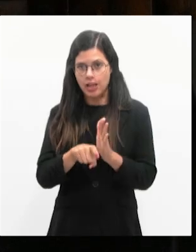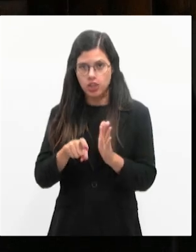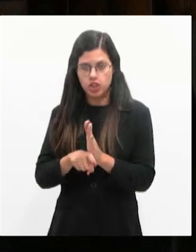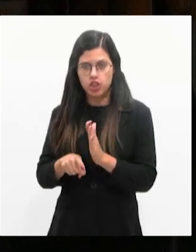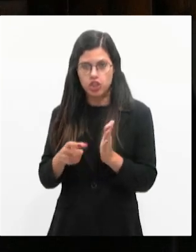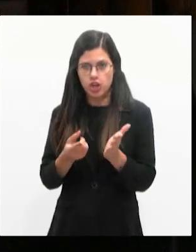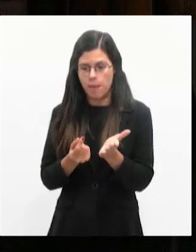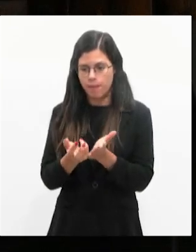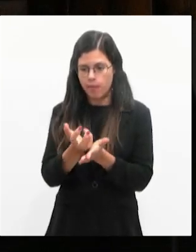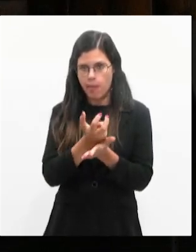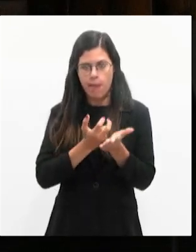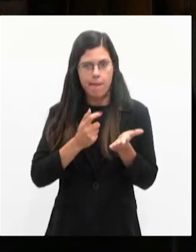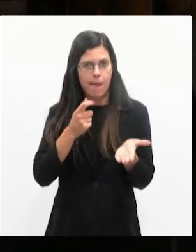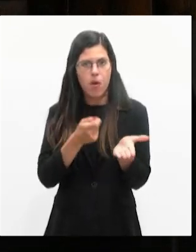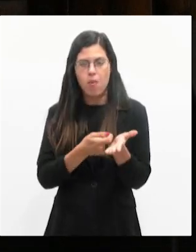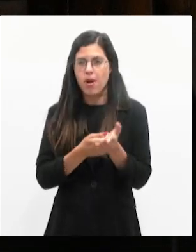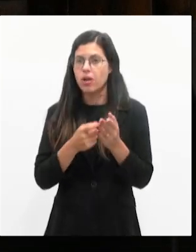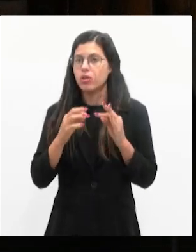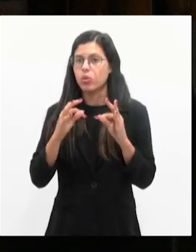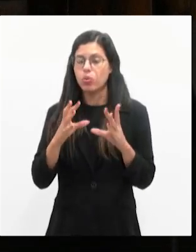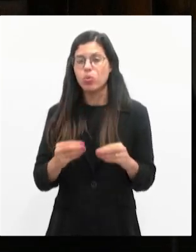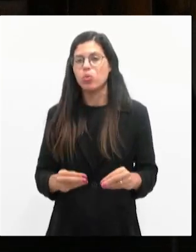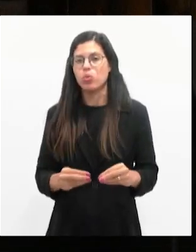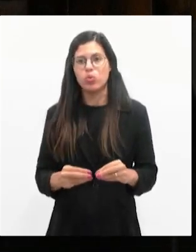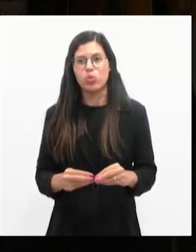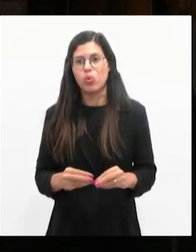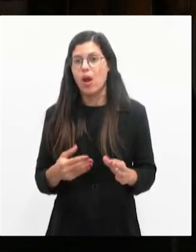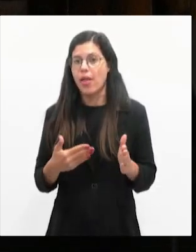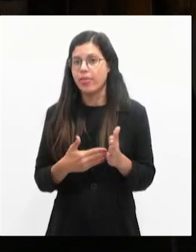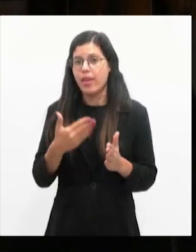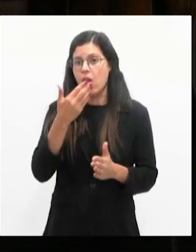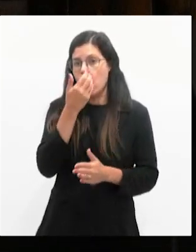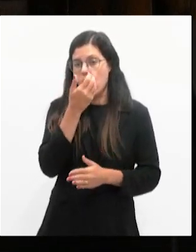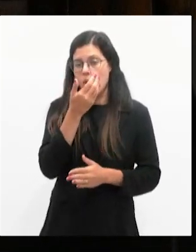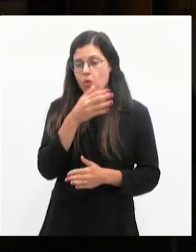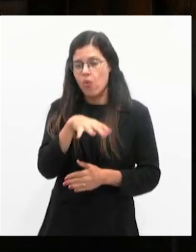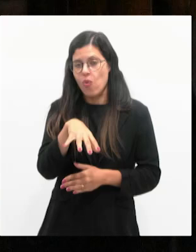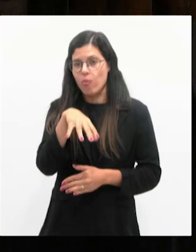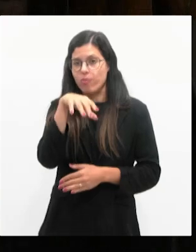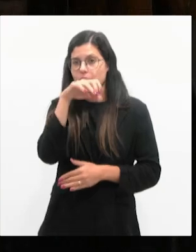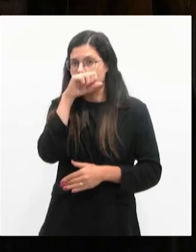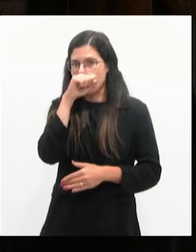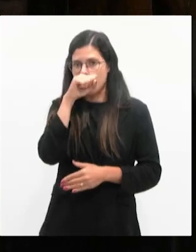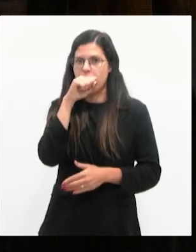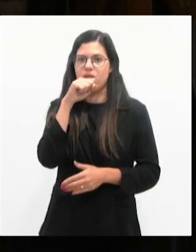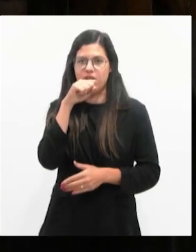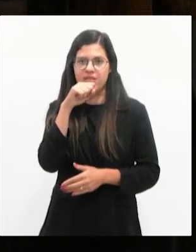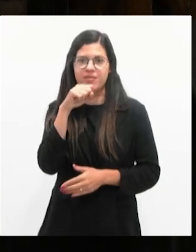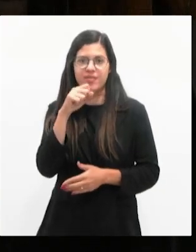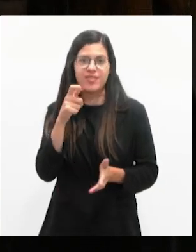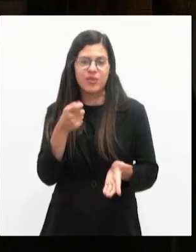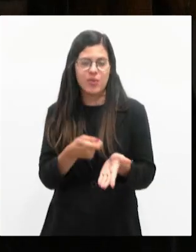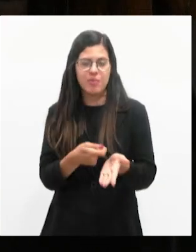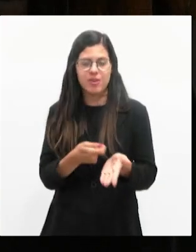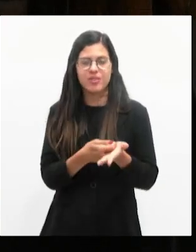cobrar tudo, até o ar que respira o motorista do carro.